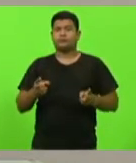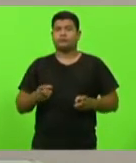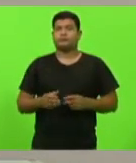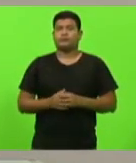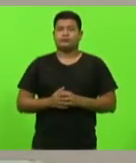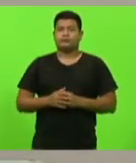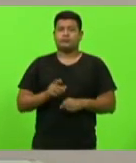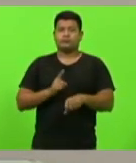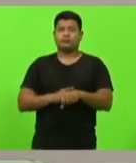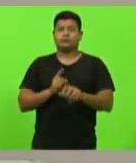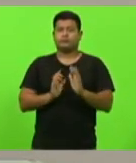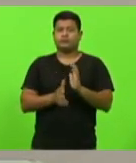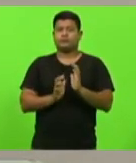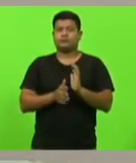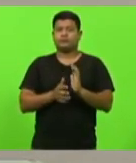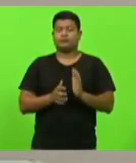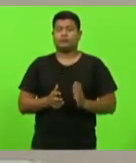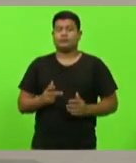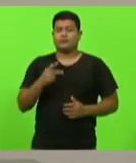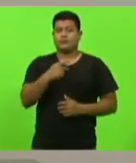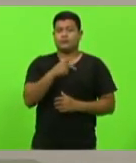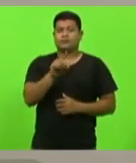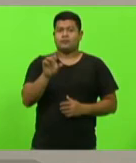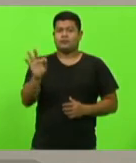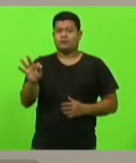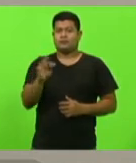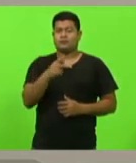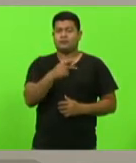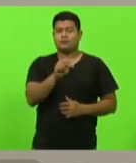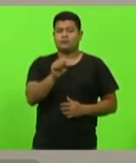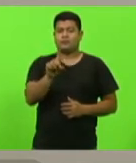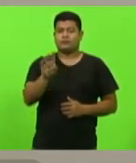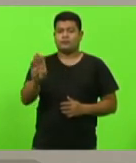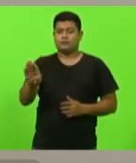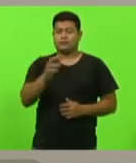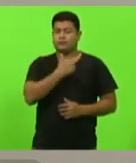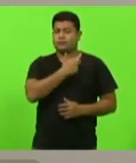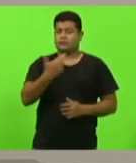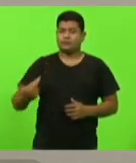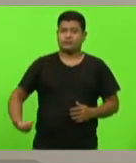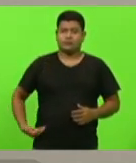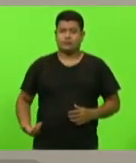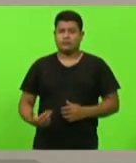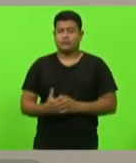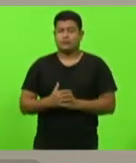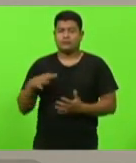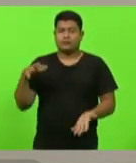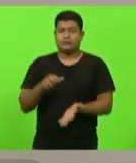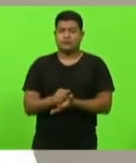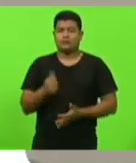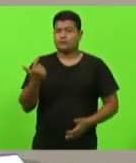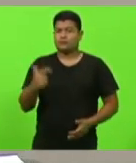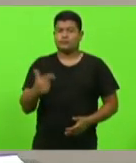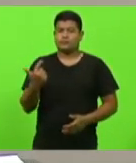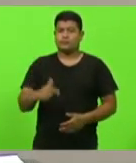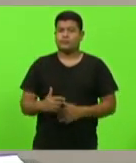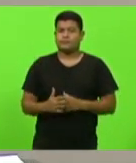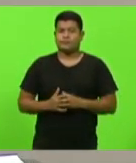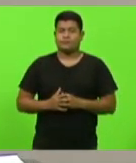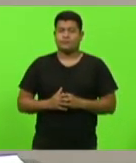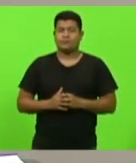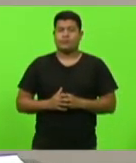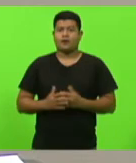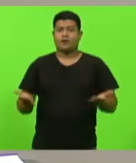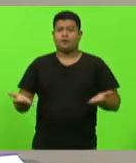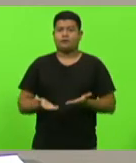partidos políticos, o bloco PDT, PSDB e Republicanos. Não havendo quem queira falar,